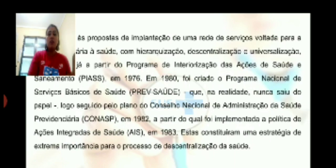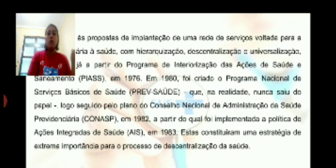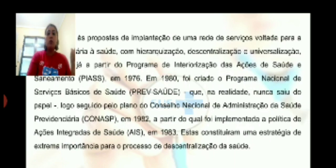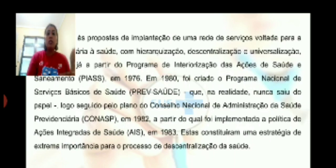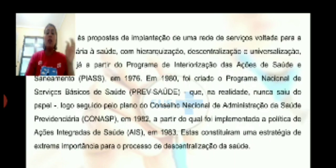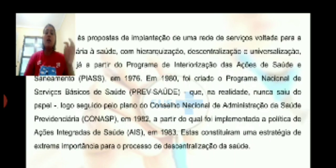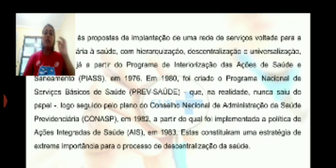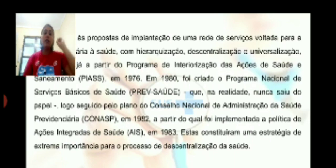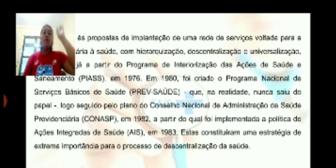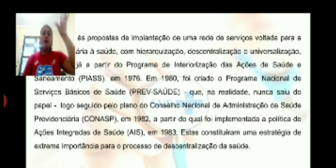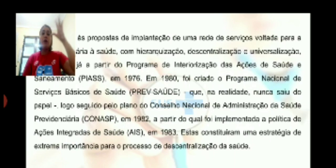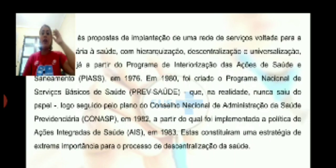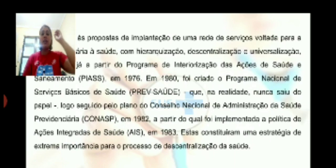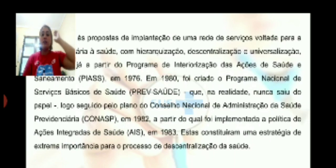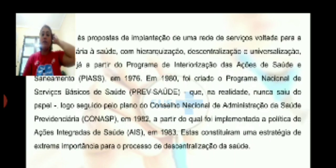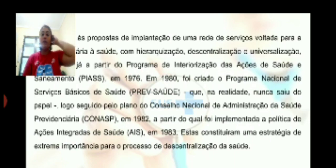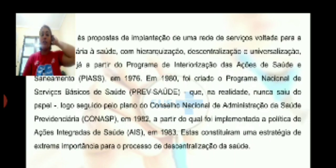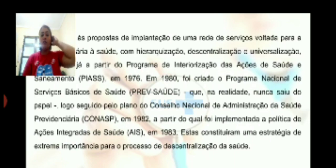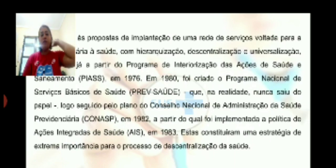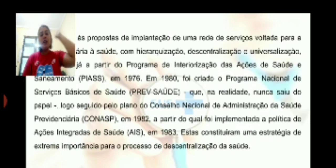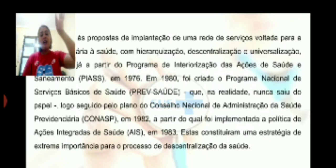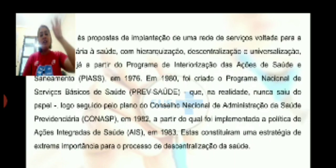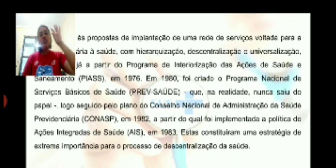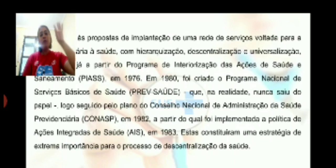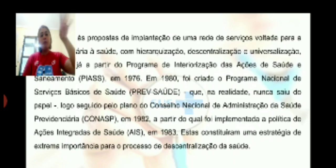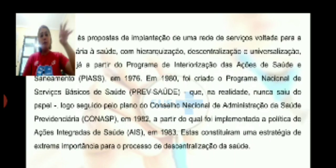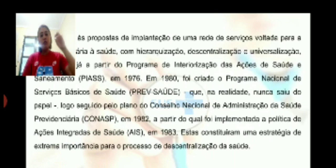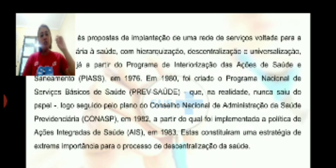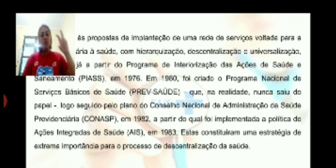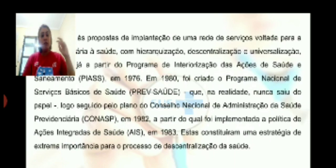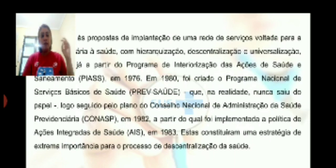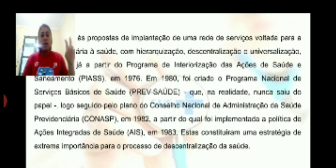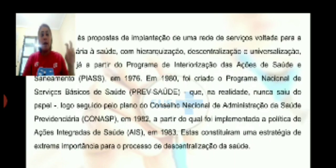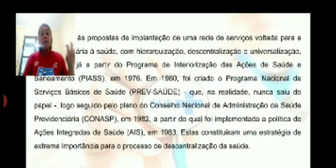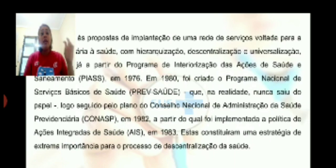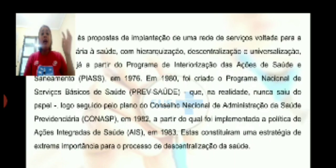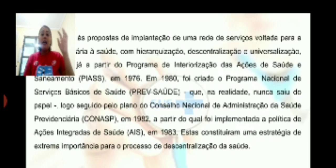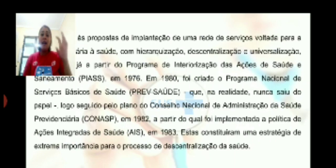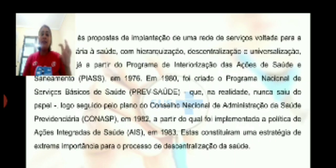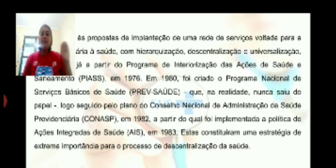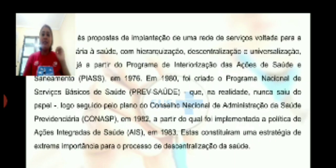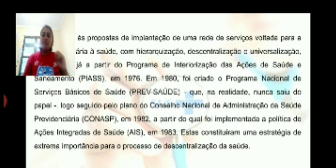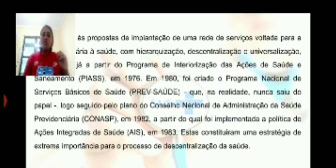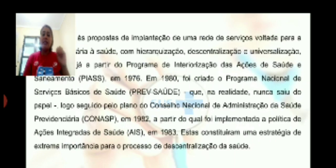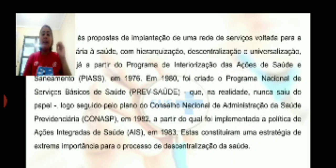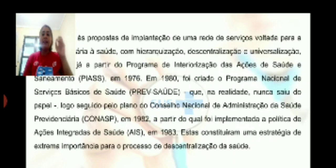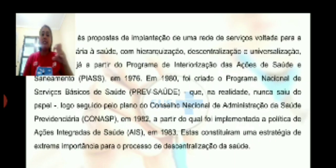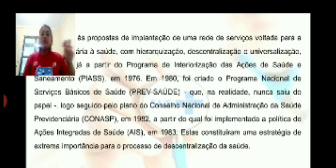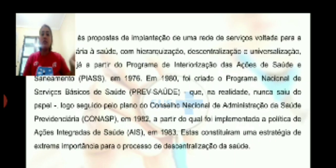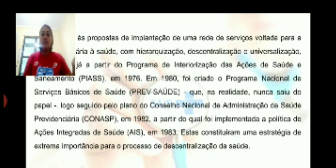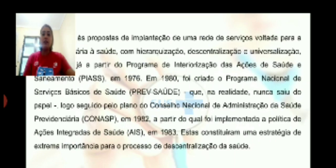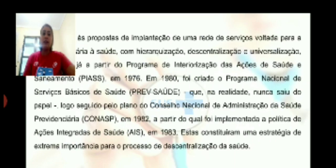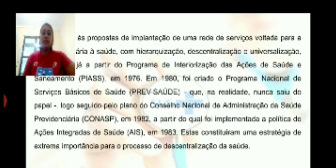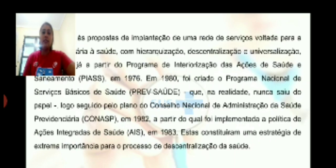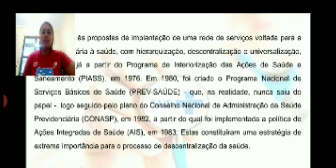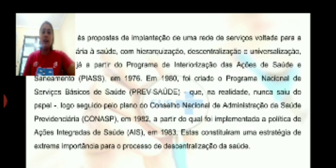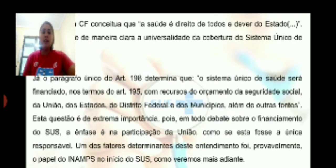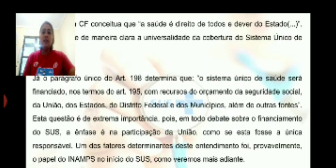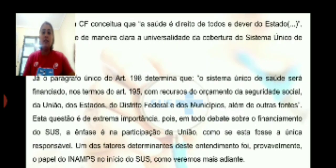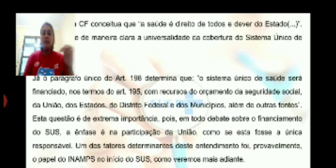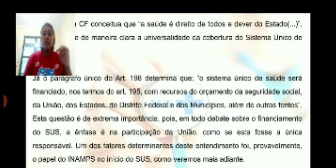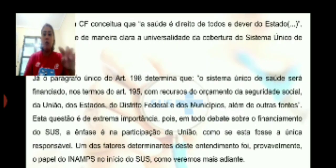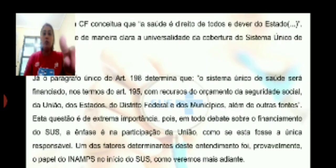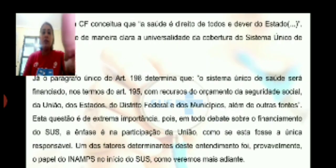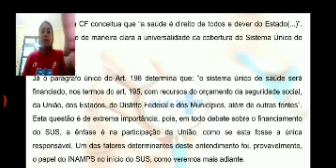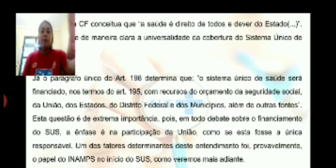descentralização de saúde. Então foram aí feitas várias propostas, tá? até se chegar nas ações integradas